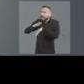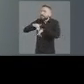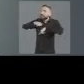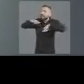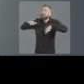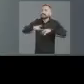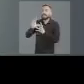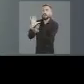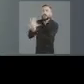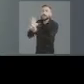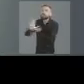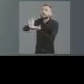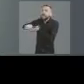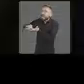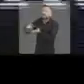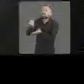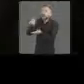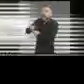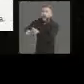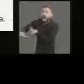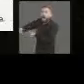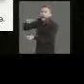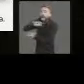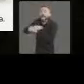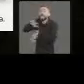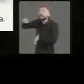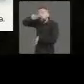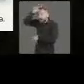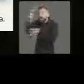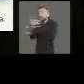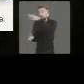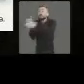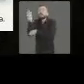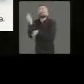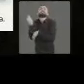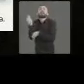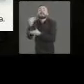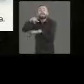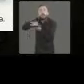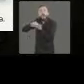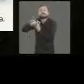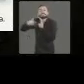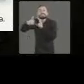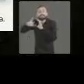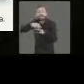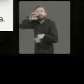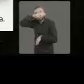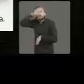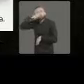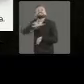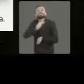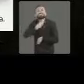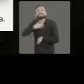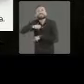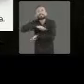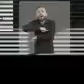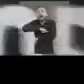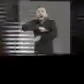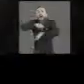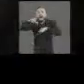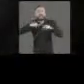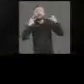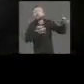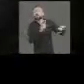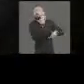organização criminosa Que se utiliza de dinheiro sujo Foi criada para espalhar Notícias falsas pelo WhatsApp Contra o PT e Fernando